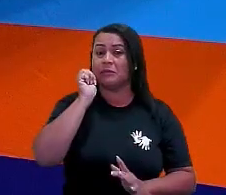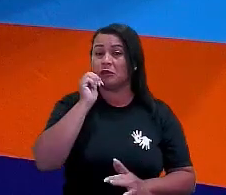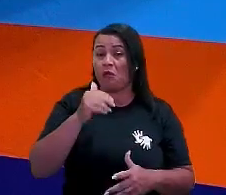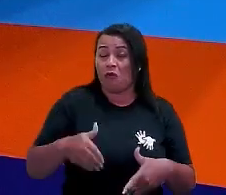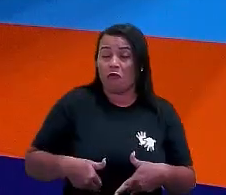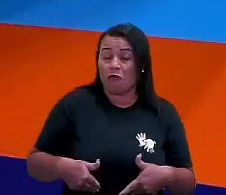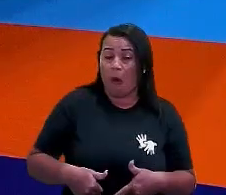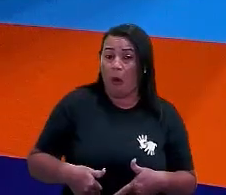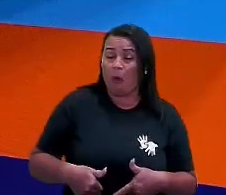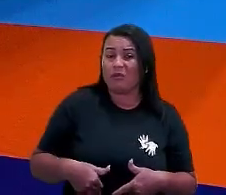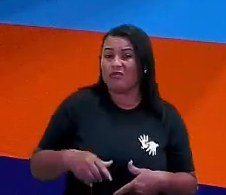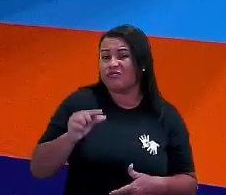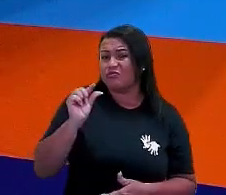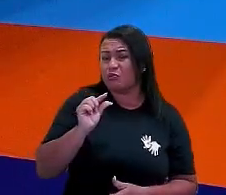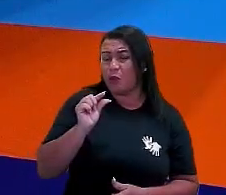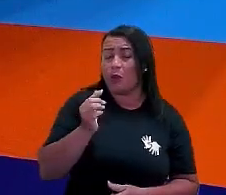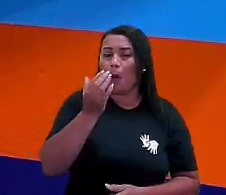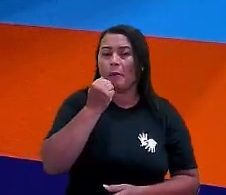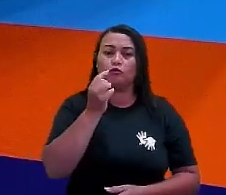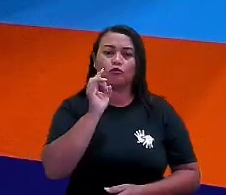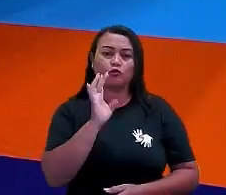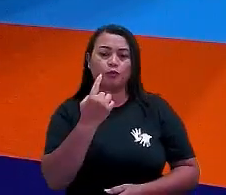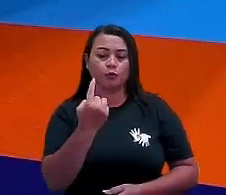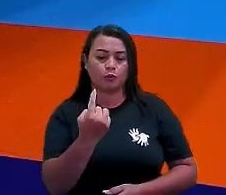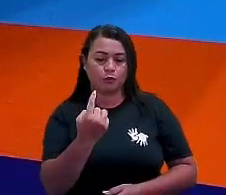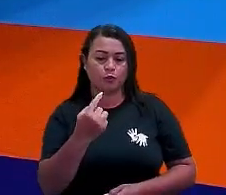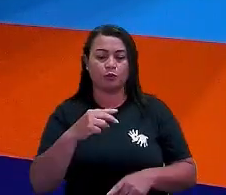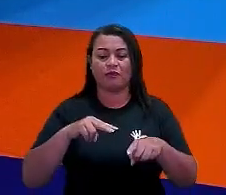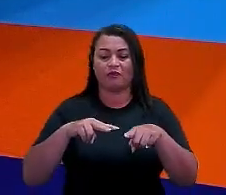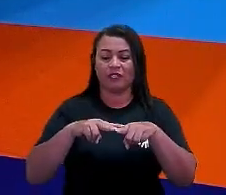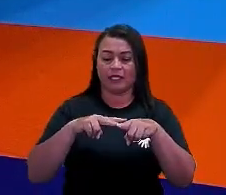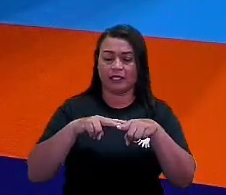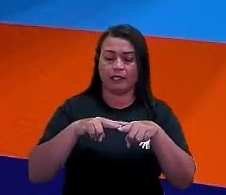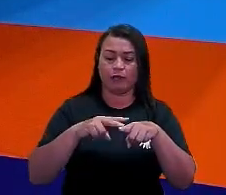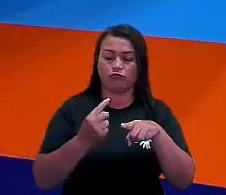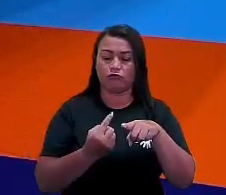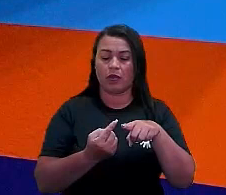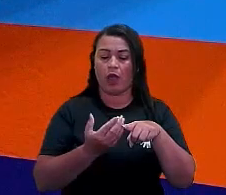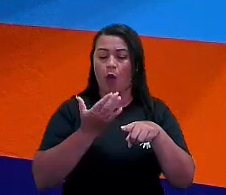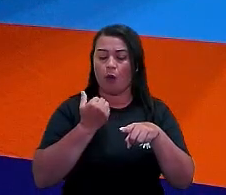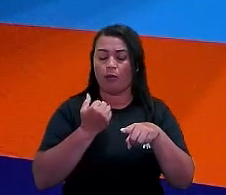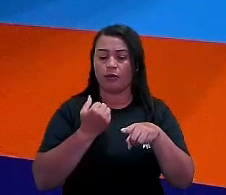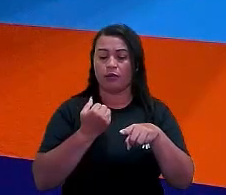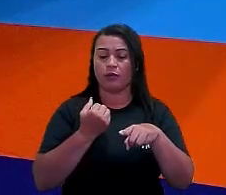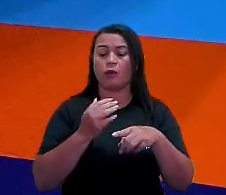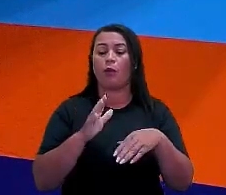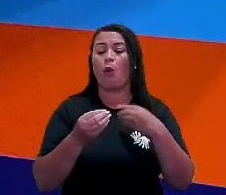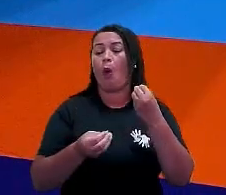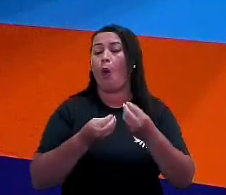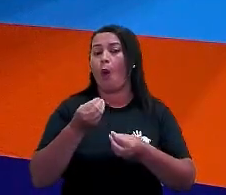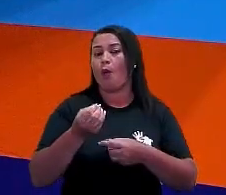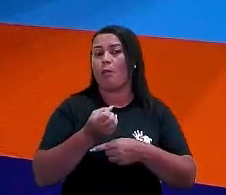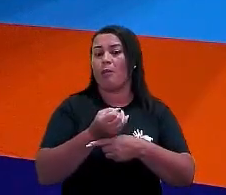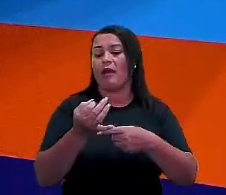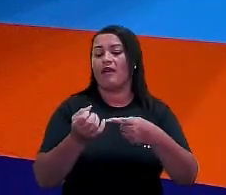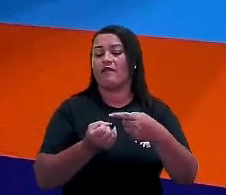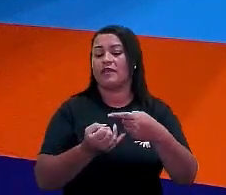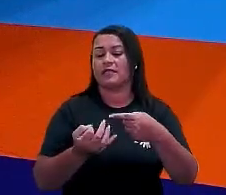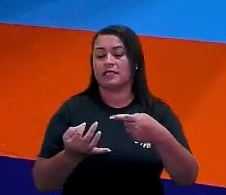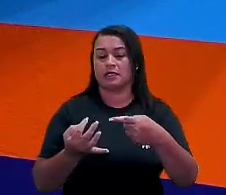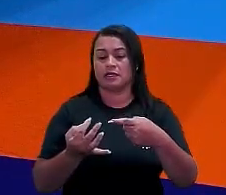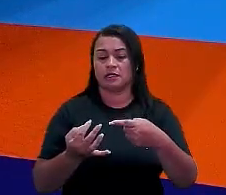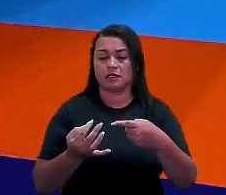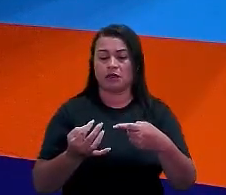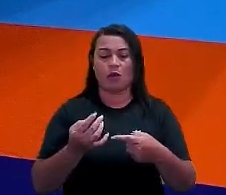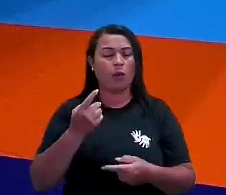tá? Ela comeu apenas uma fatia. Que fração da pizza Maria comeu, tá? Ó, ela